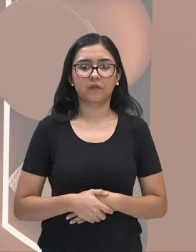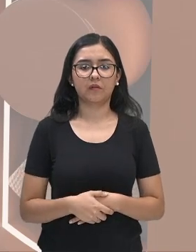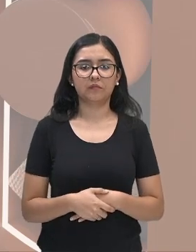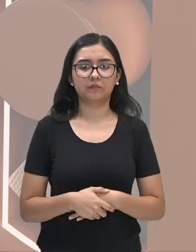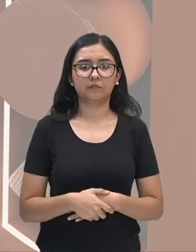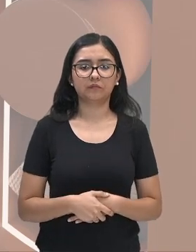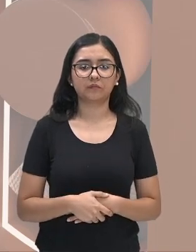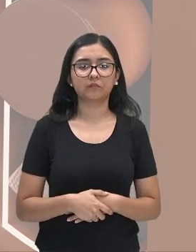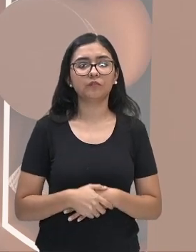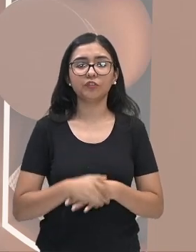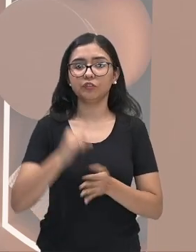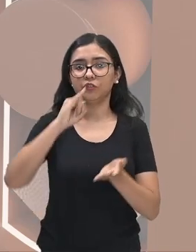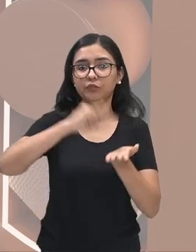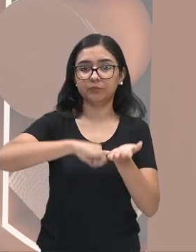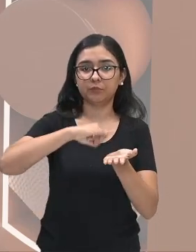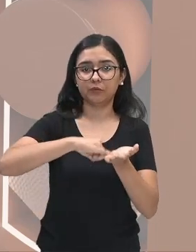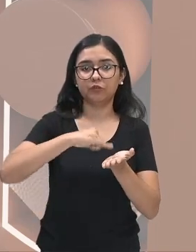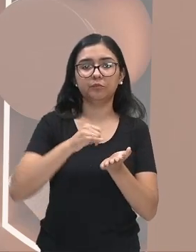de imposto,